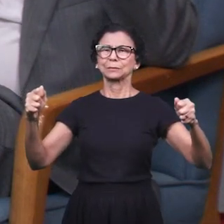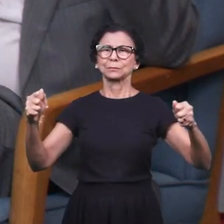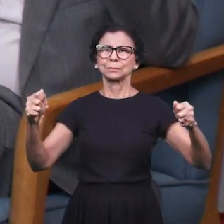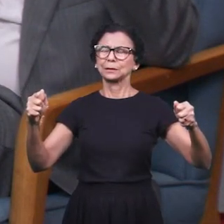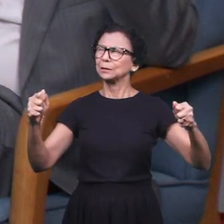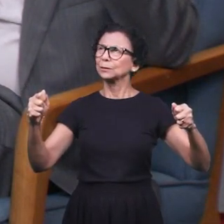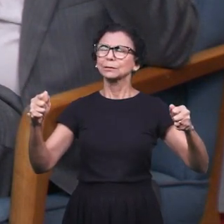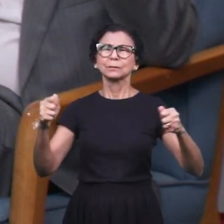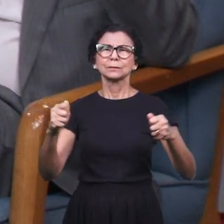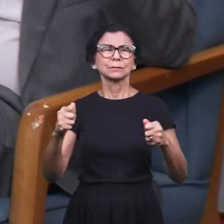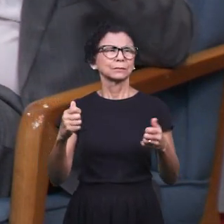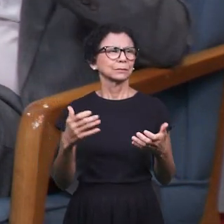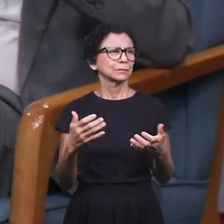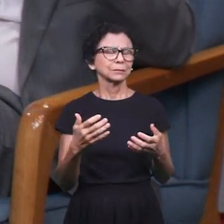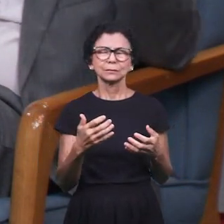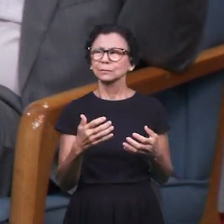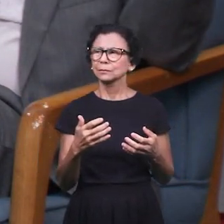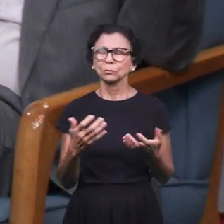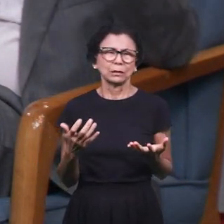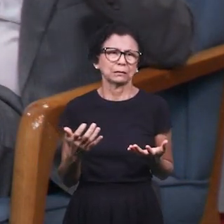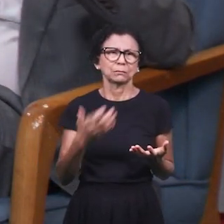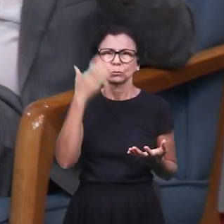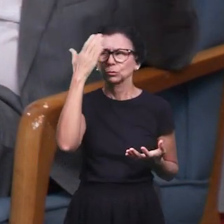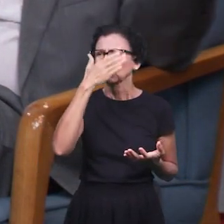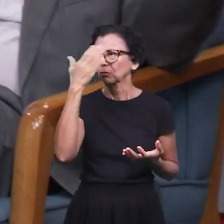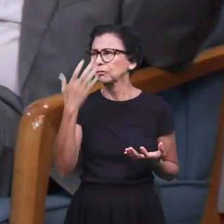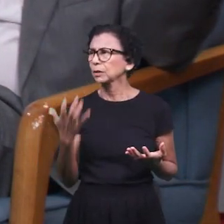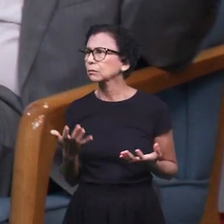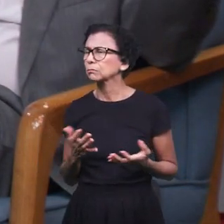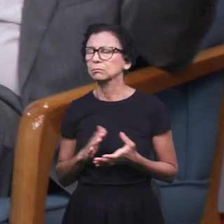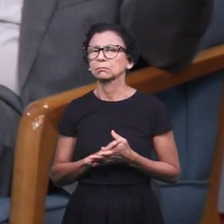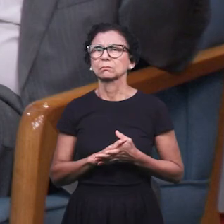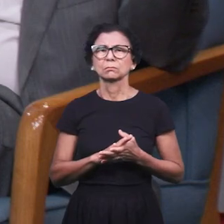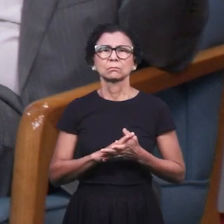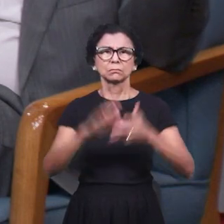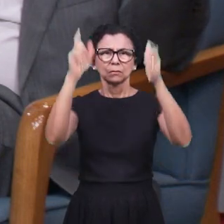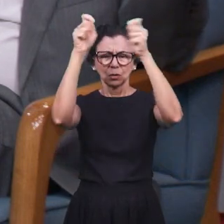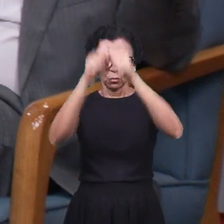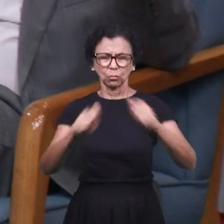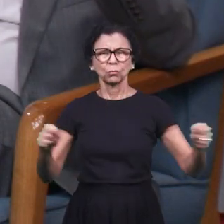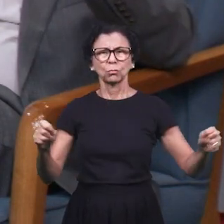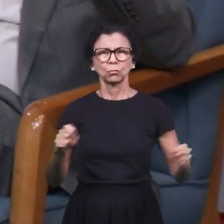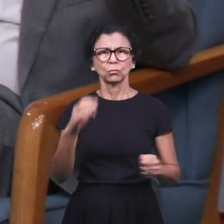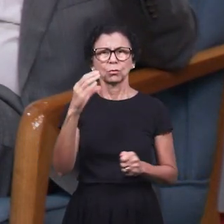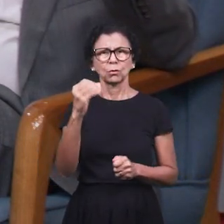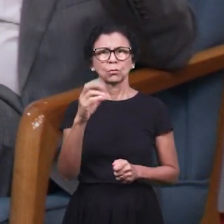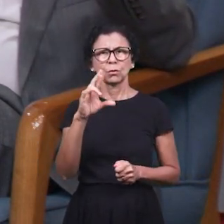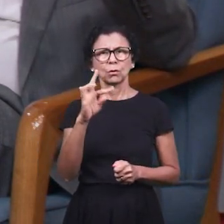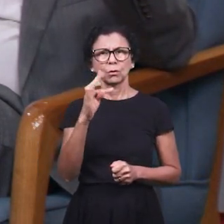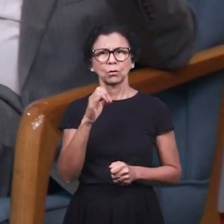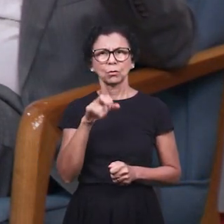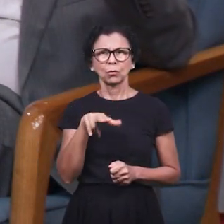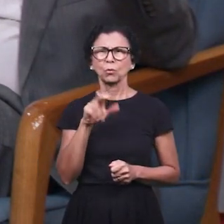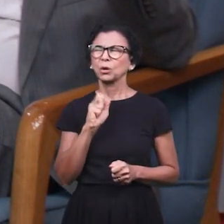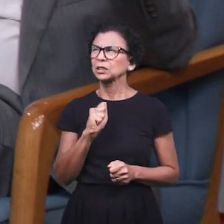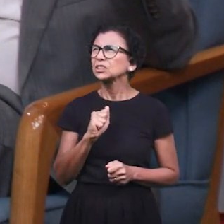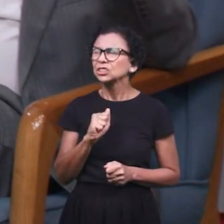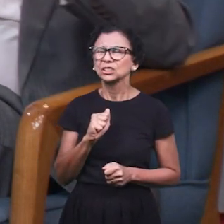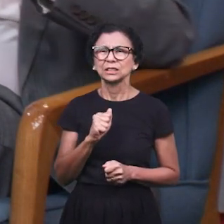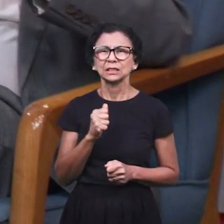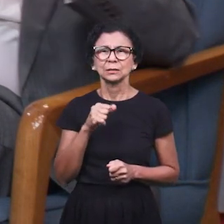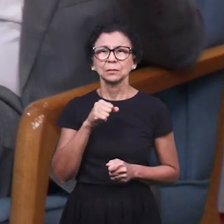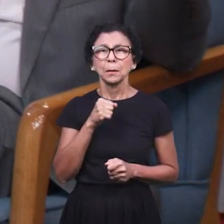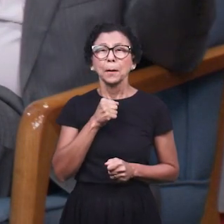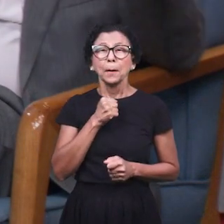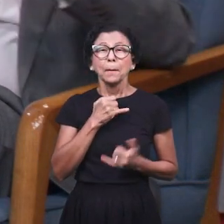Ele disse: mas cortina? Quando ele olhou, não tinha cortina nenhuma. Ele estava à frente, não tinha, como se